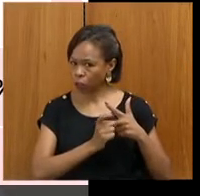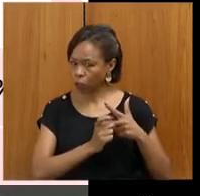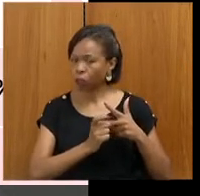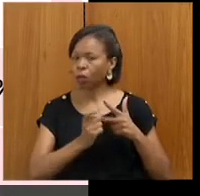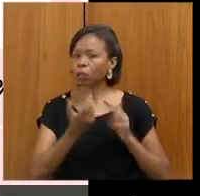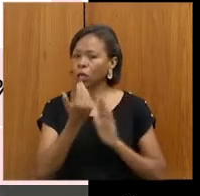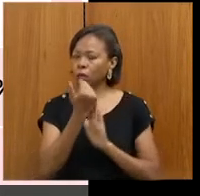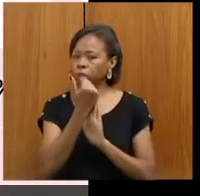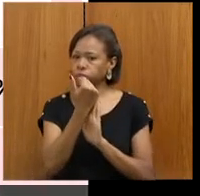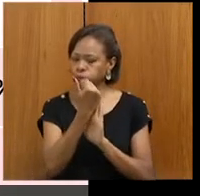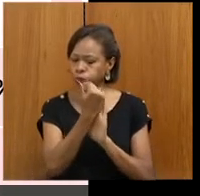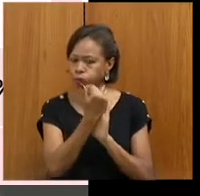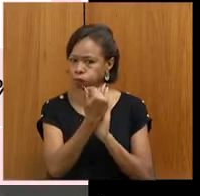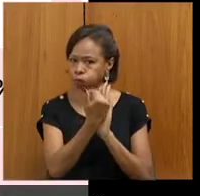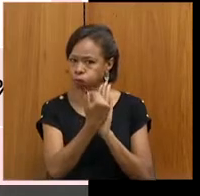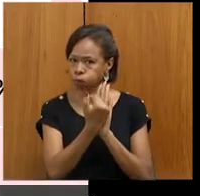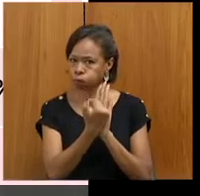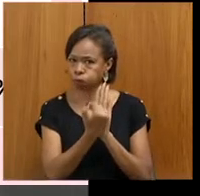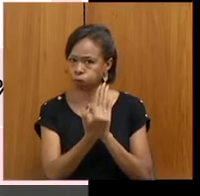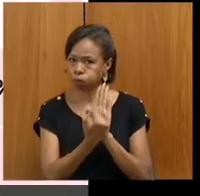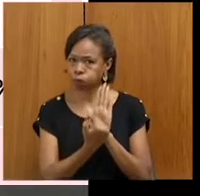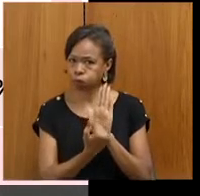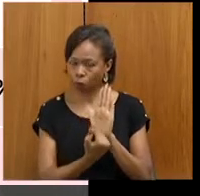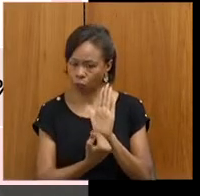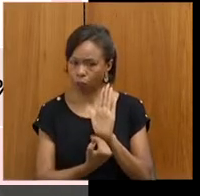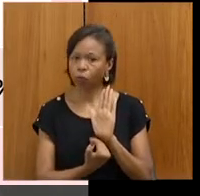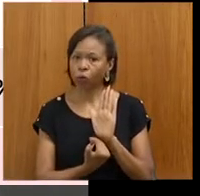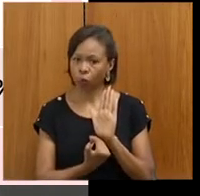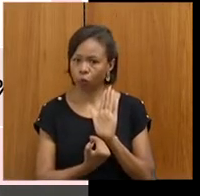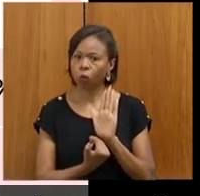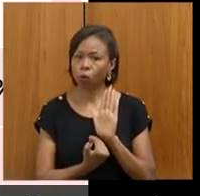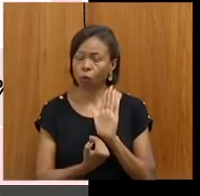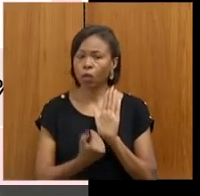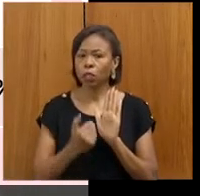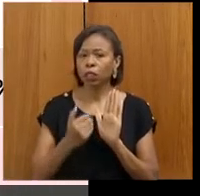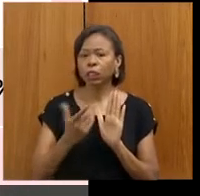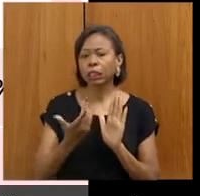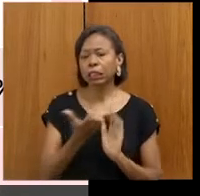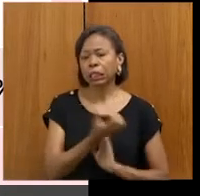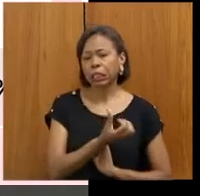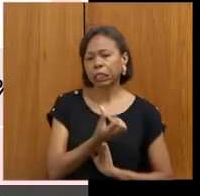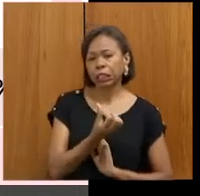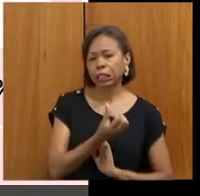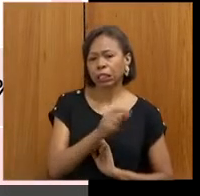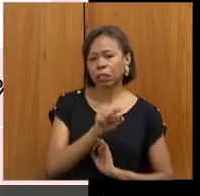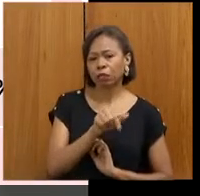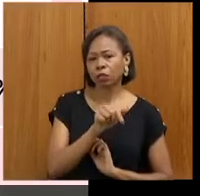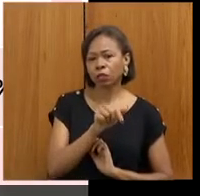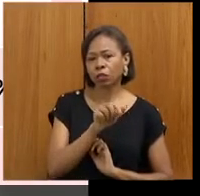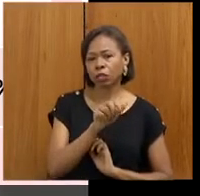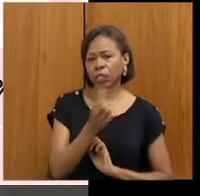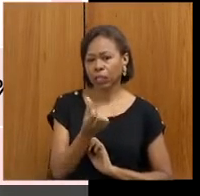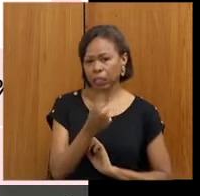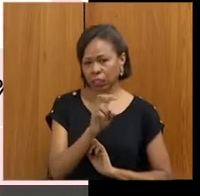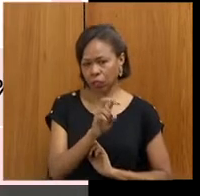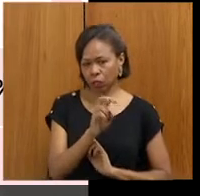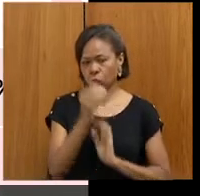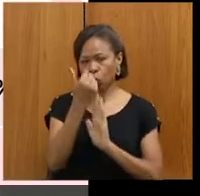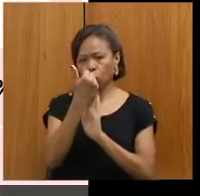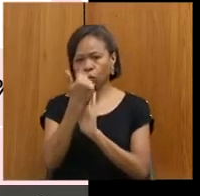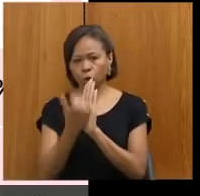redução dos o índice né saindo de 66 pontos 65 por cento em 2018